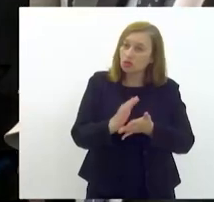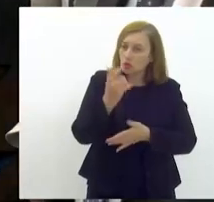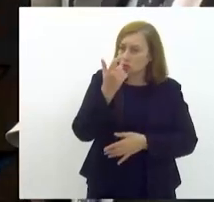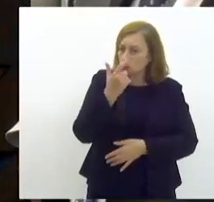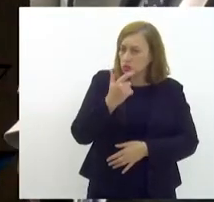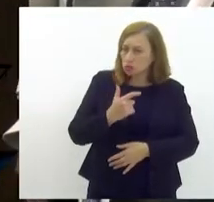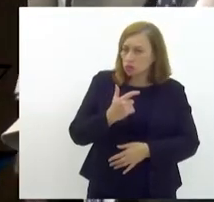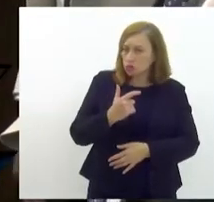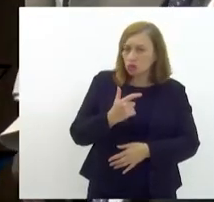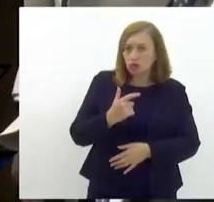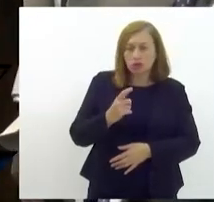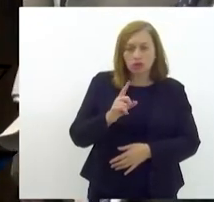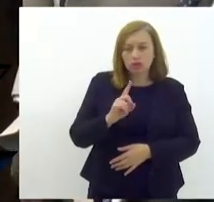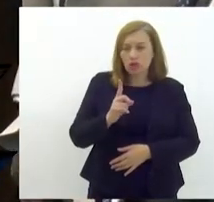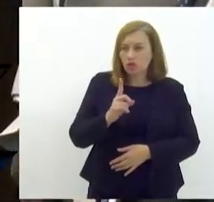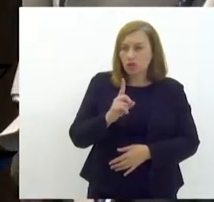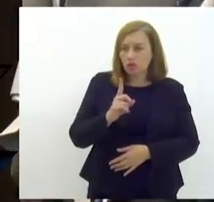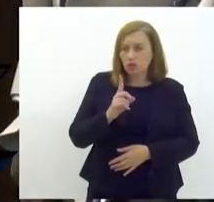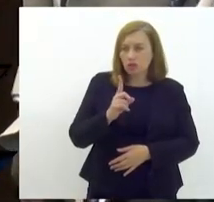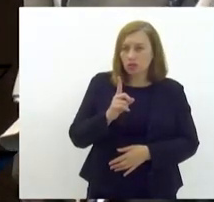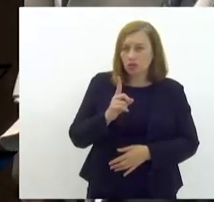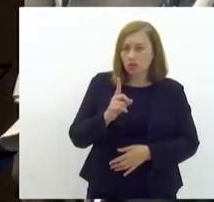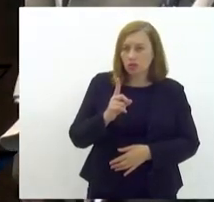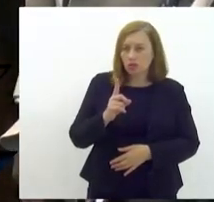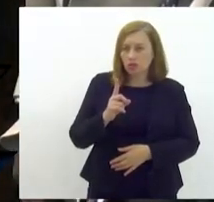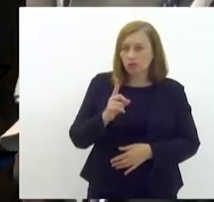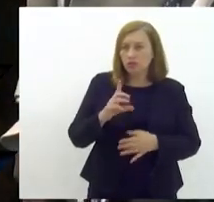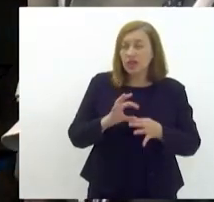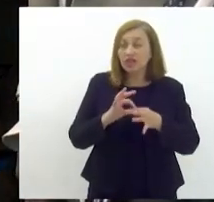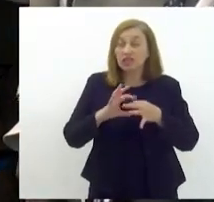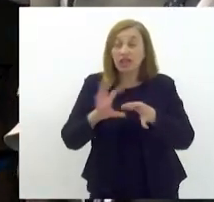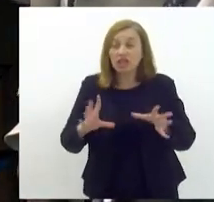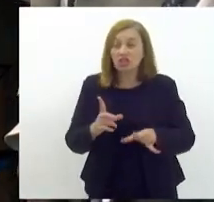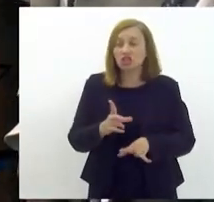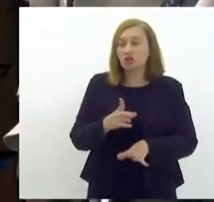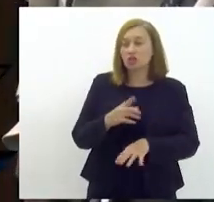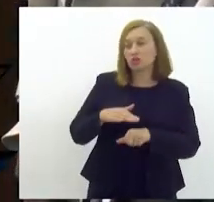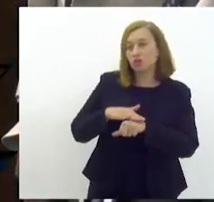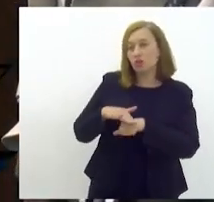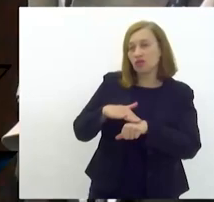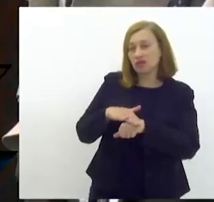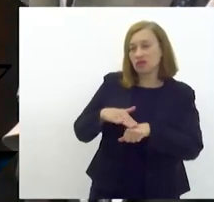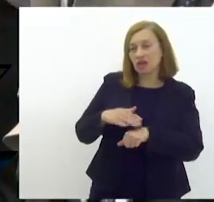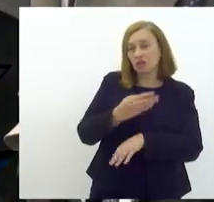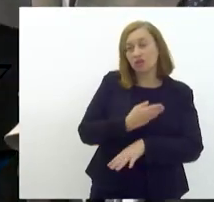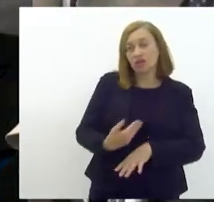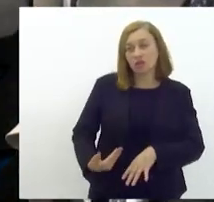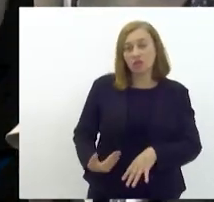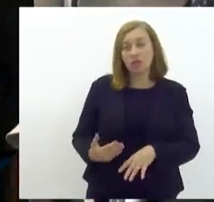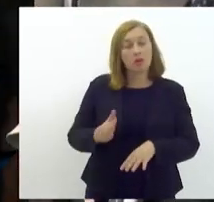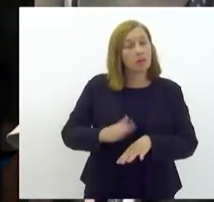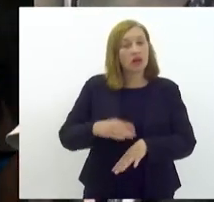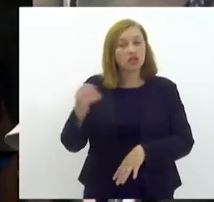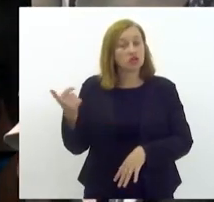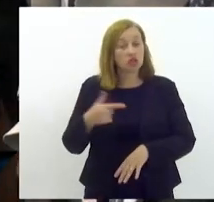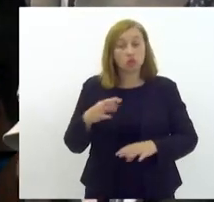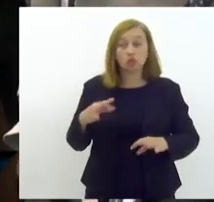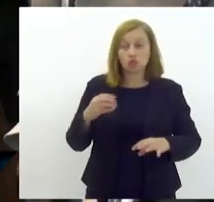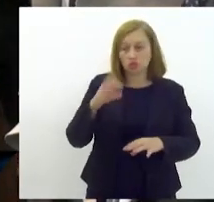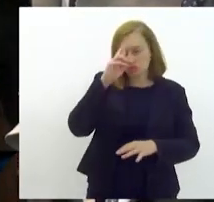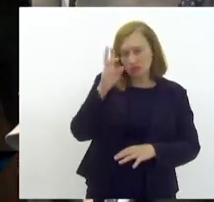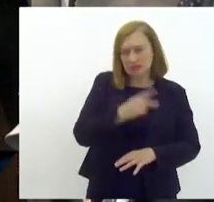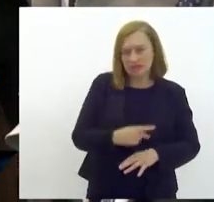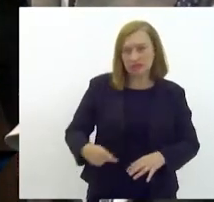somos atendidos é muito mais do que uma bolha é muito mais do que uma boa na sua Presidente é muito mais